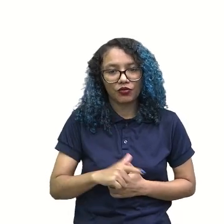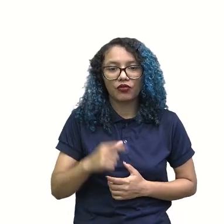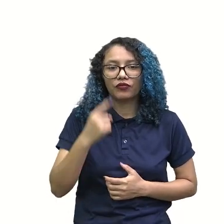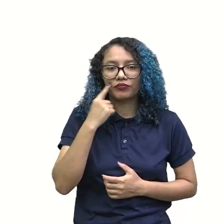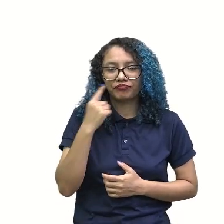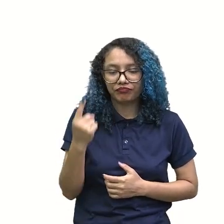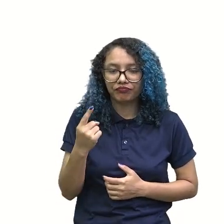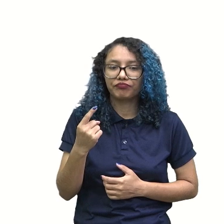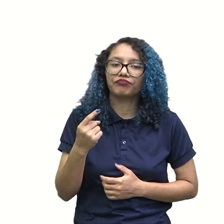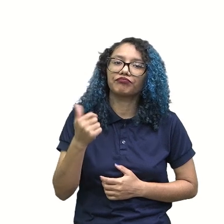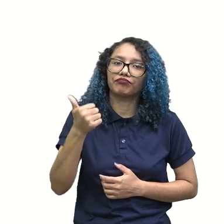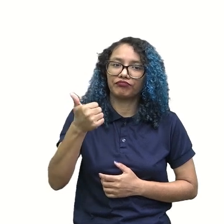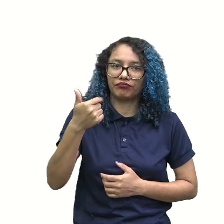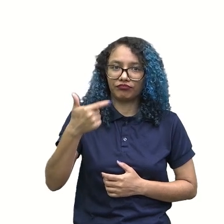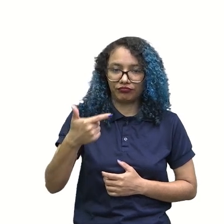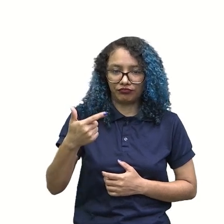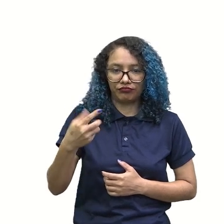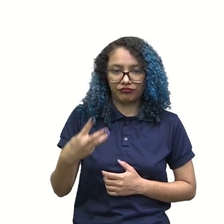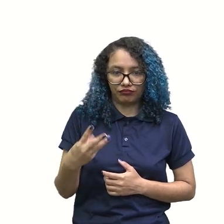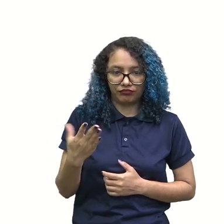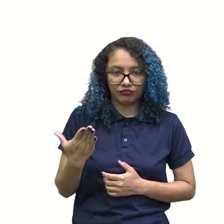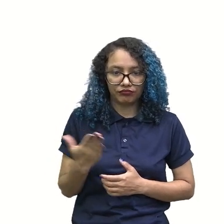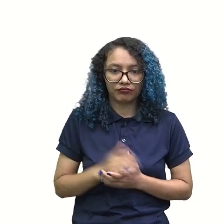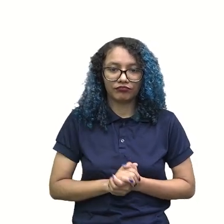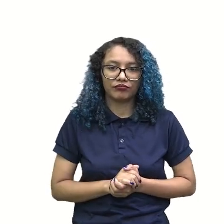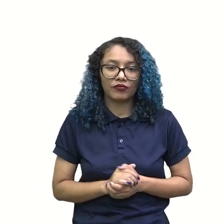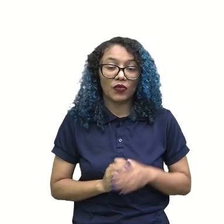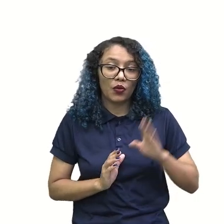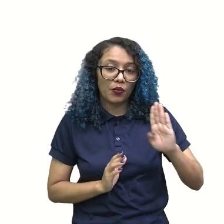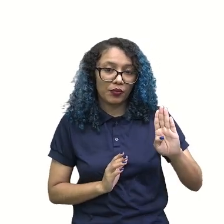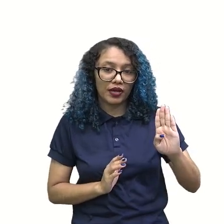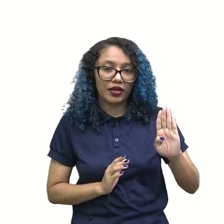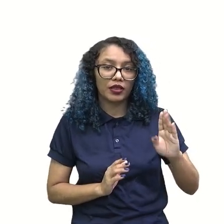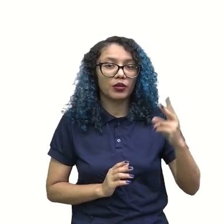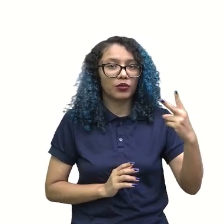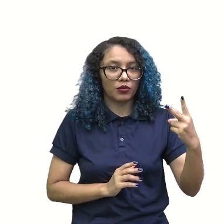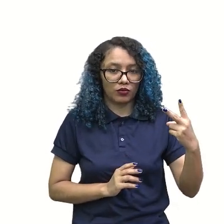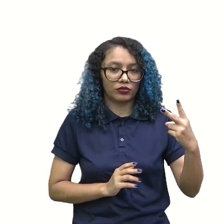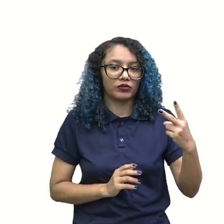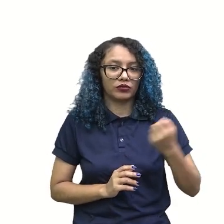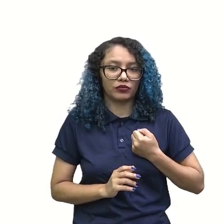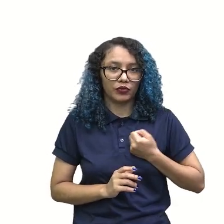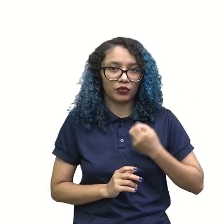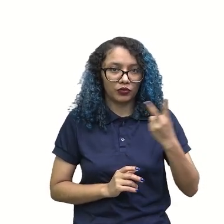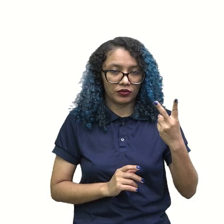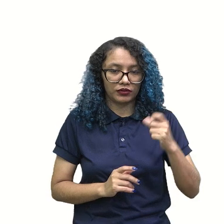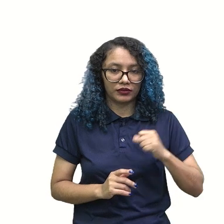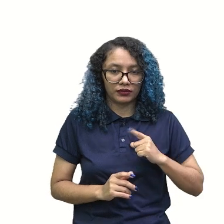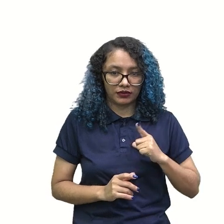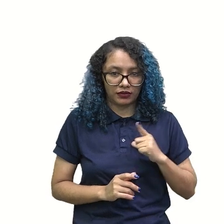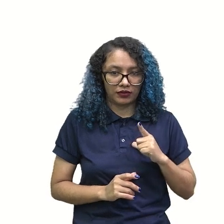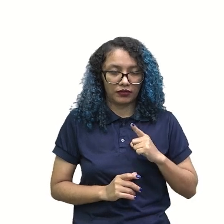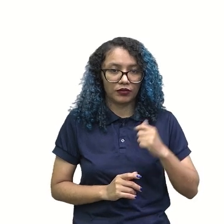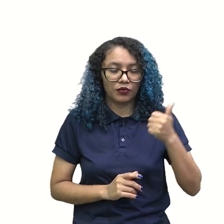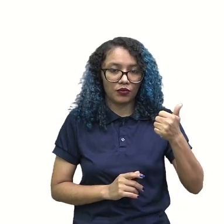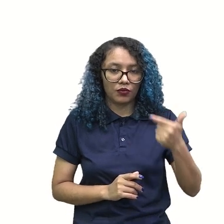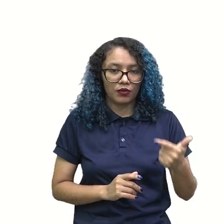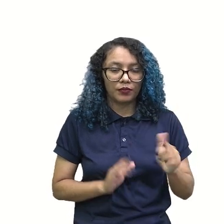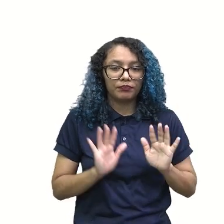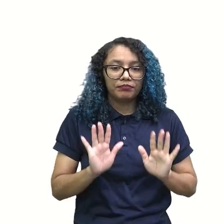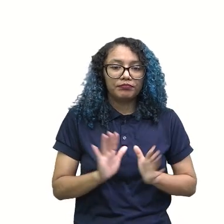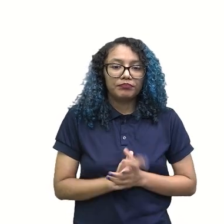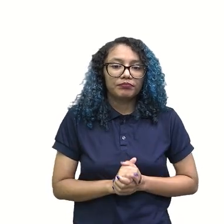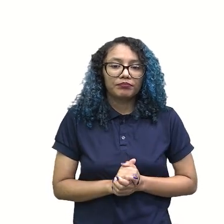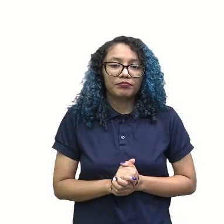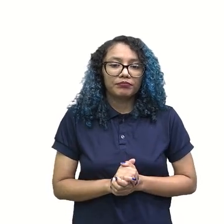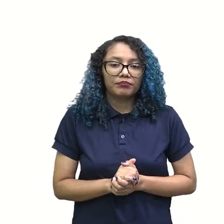elementos aqui no conjunto A e nós temos agora 2 elementos no conjunto B. Será que eu estou